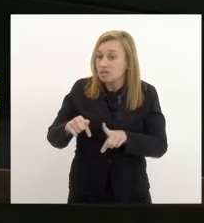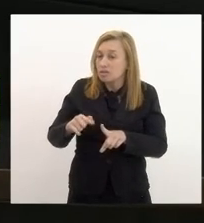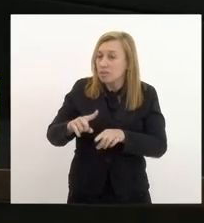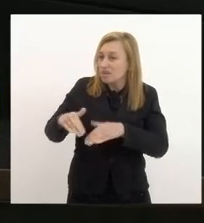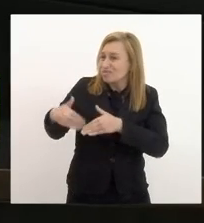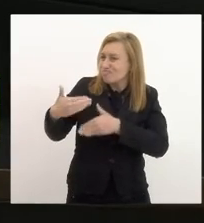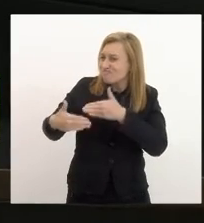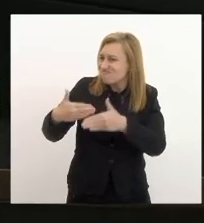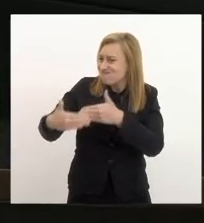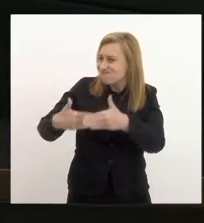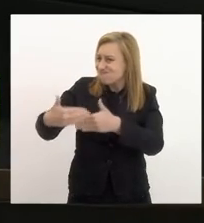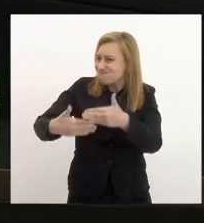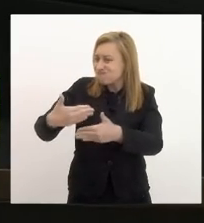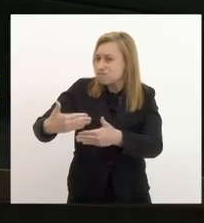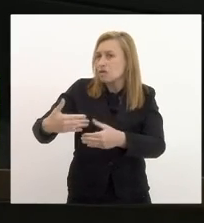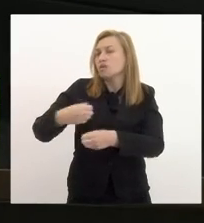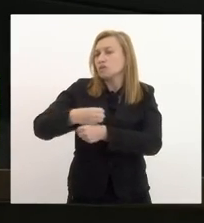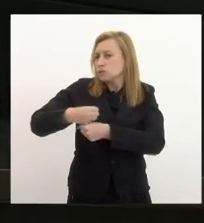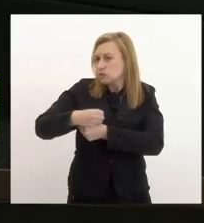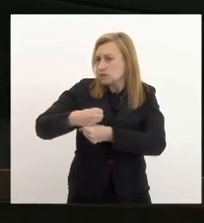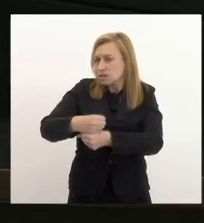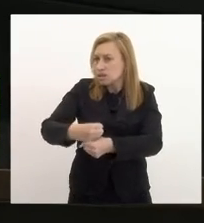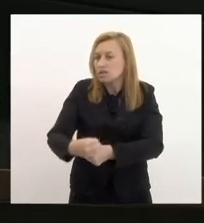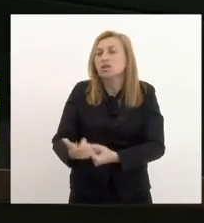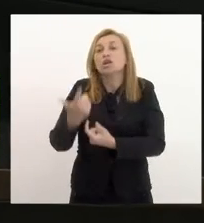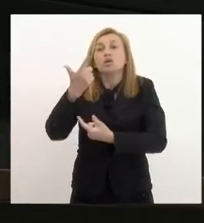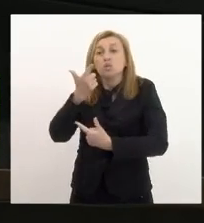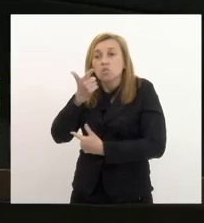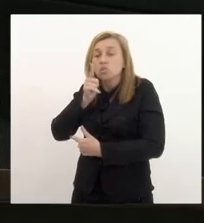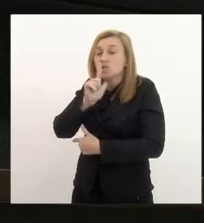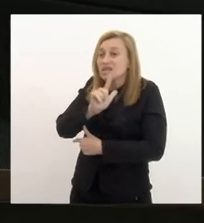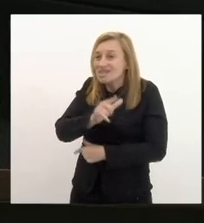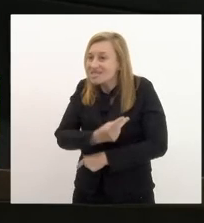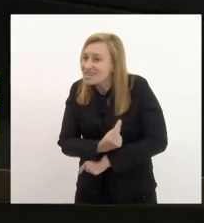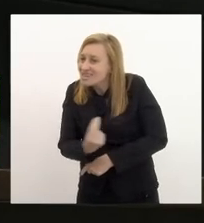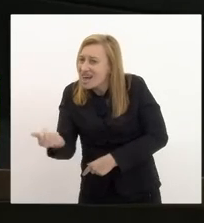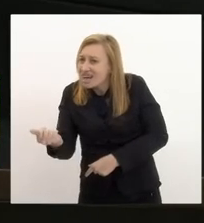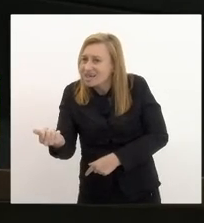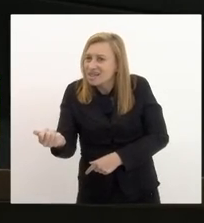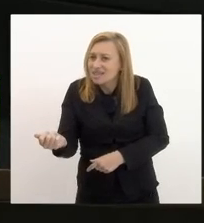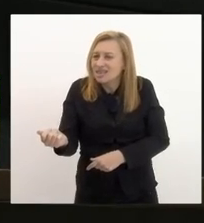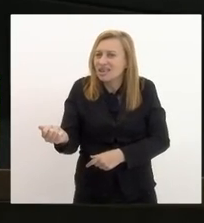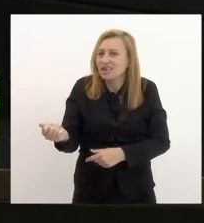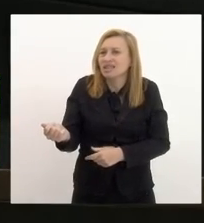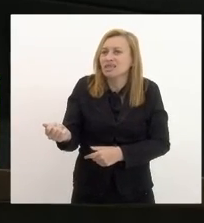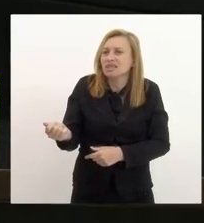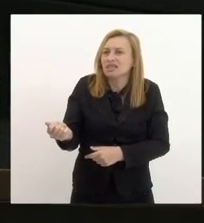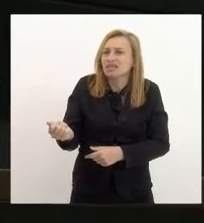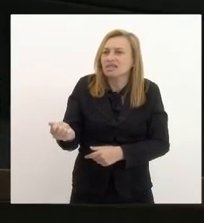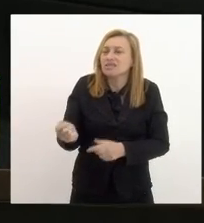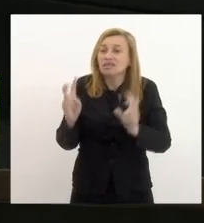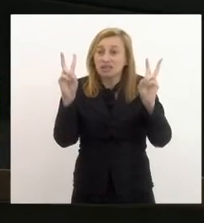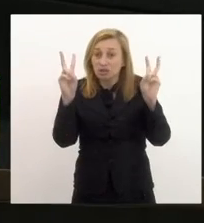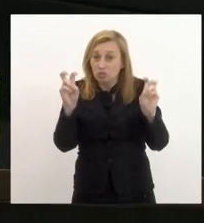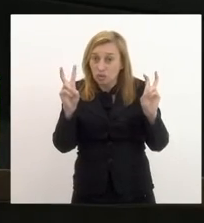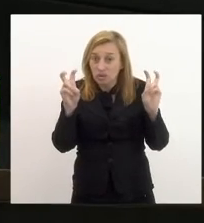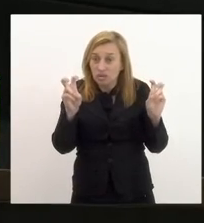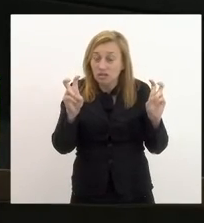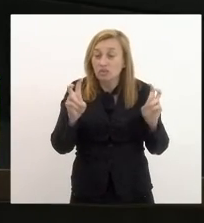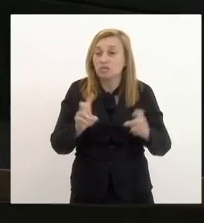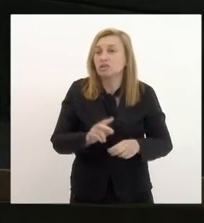processos que a gente tem de longa data que a gente consiga sair desse estado de dessa situação